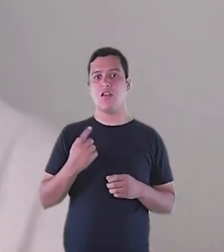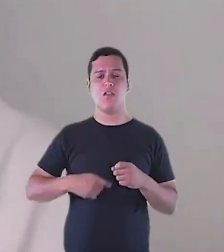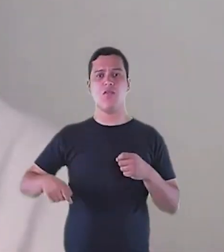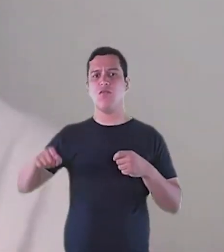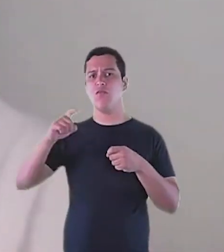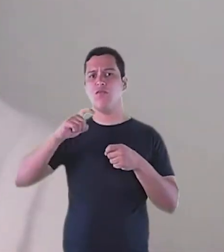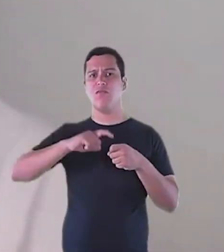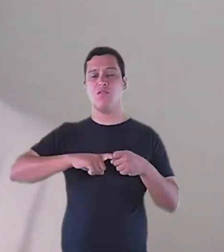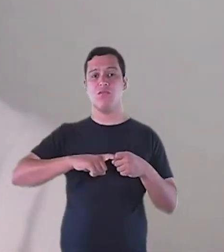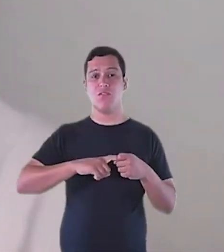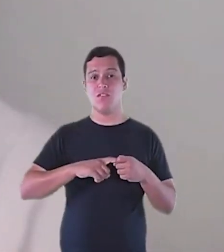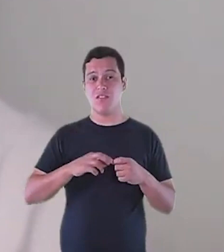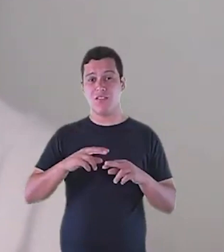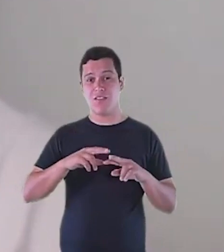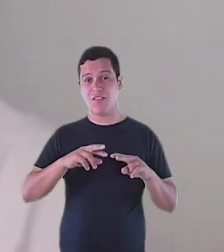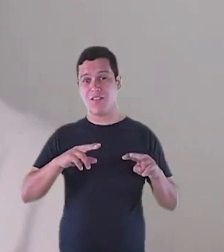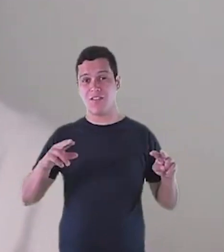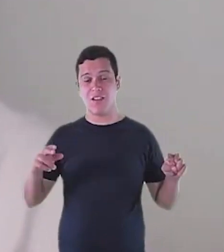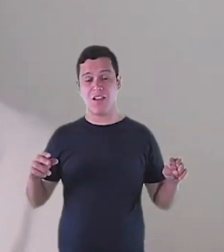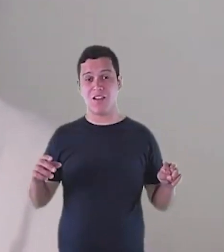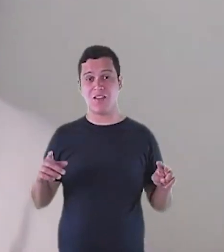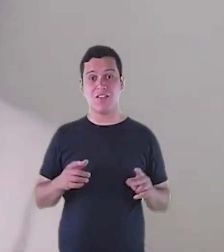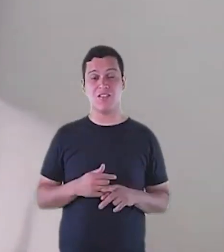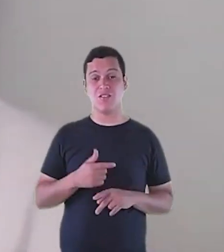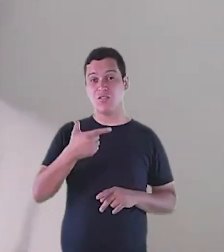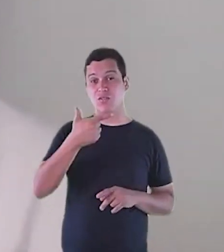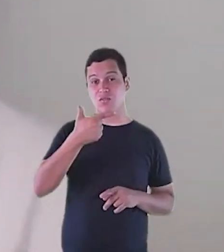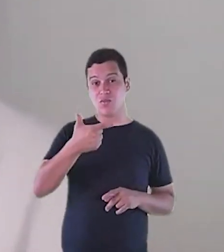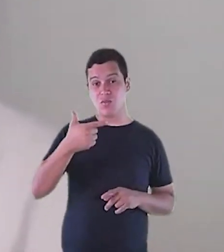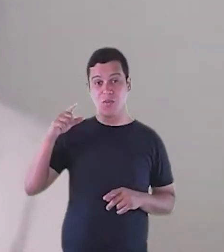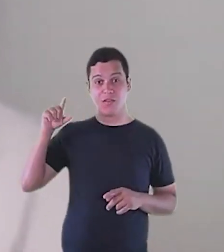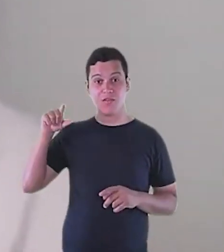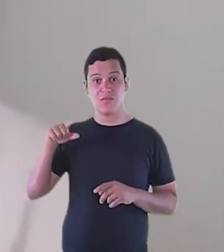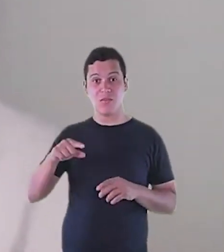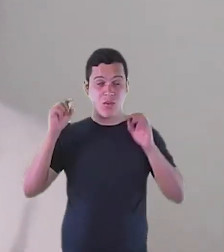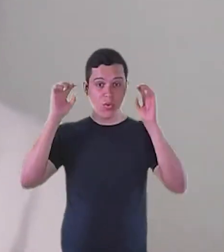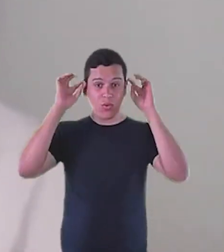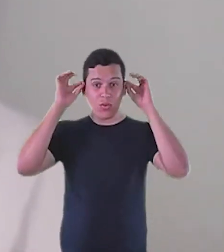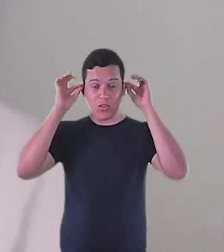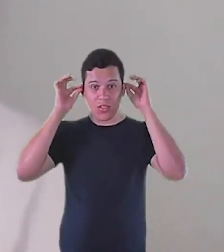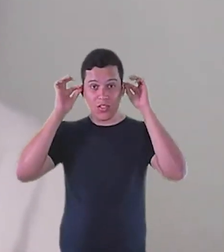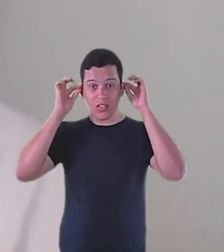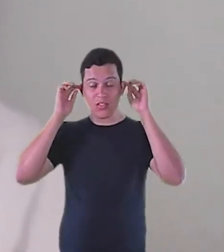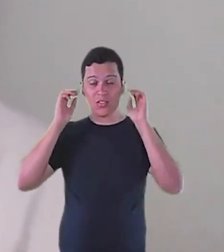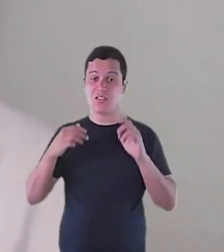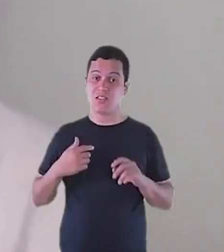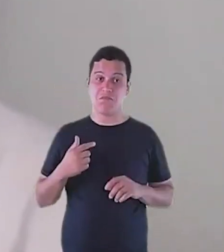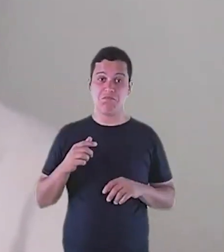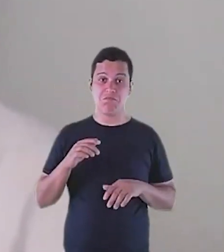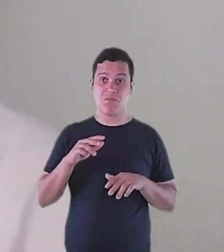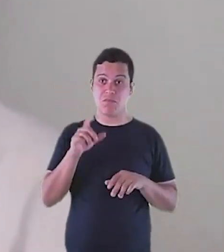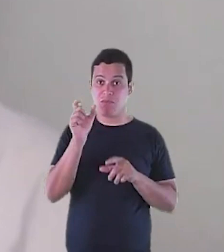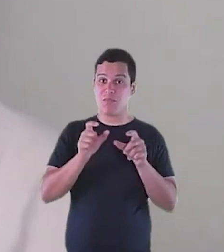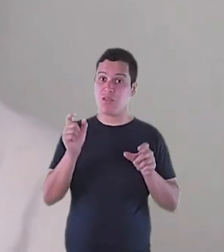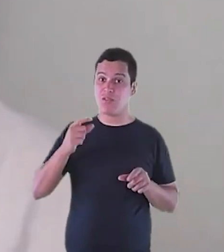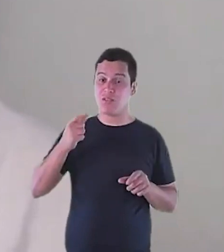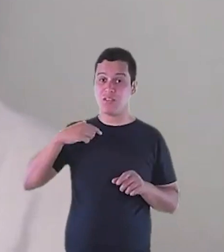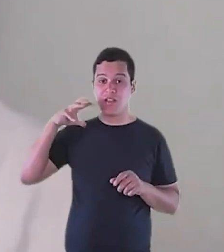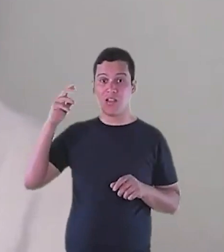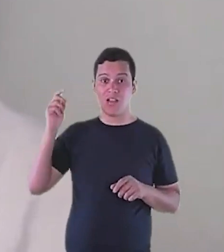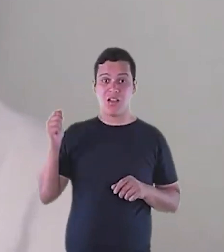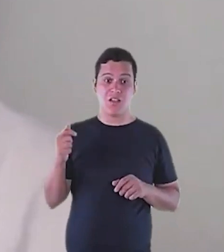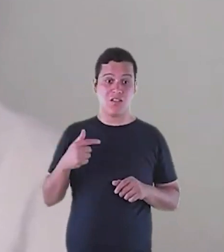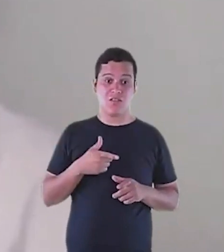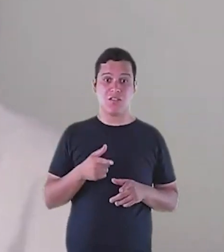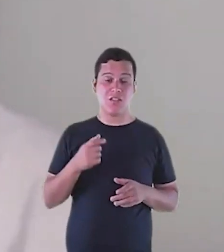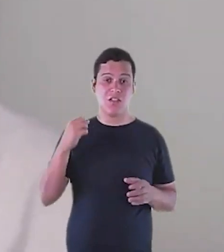de 2.000 pares de orelhas, supostamente de escravos que ele matou porque ele não conseguia levar de volta, e ele levou esses